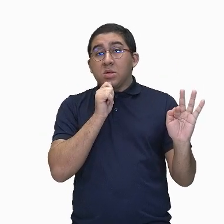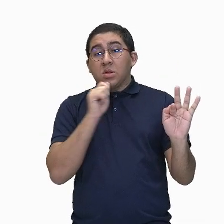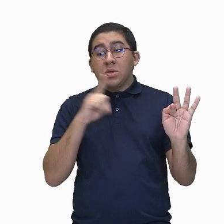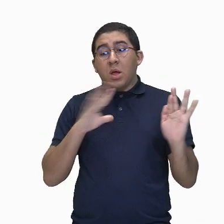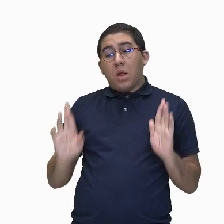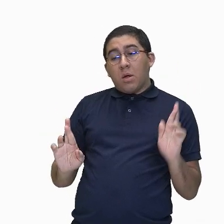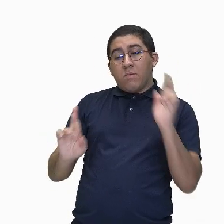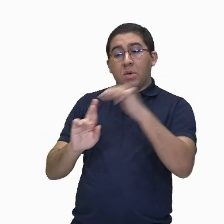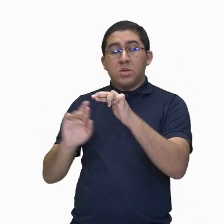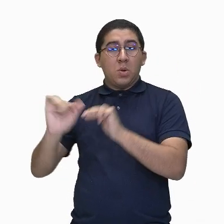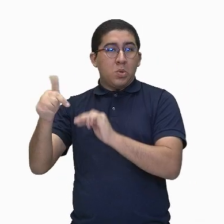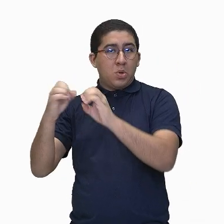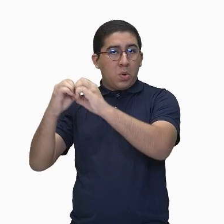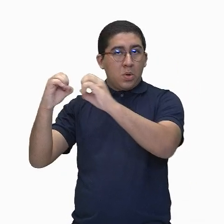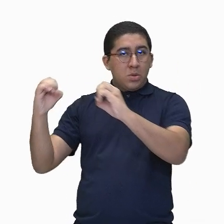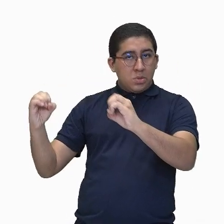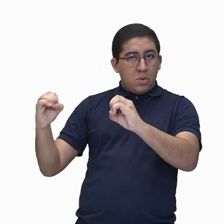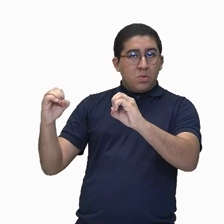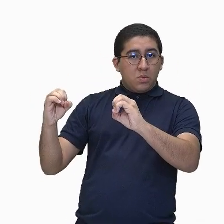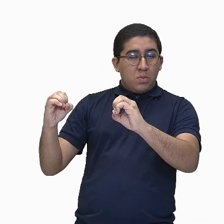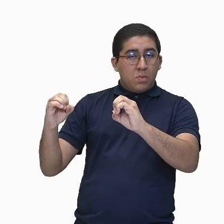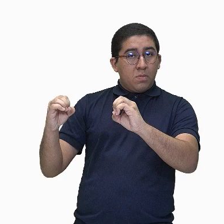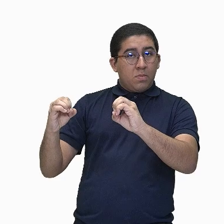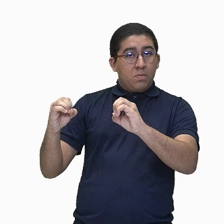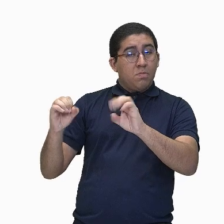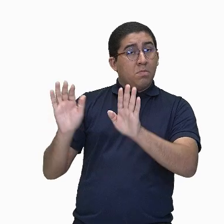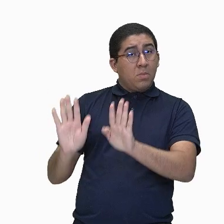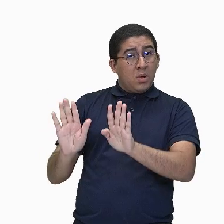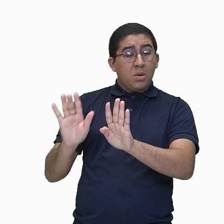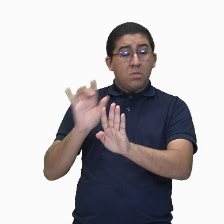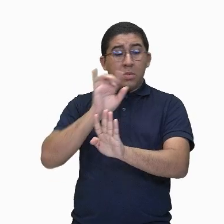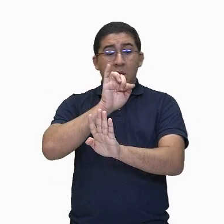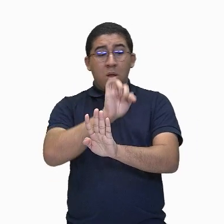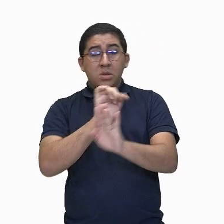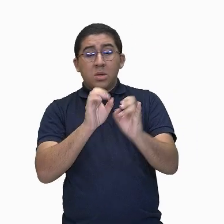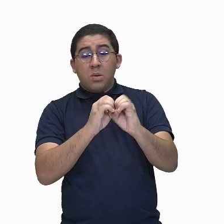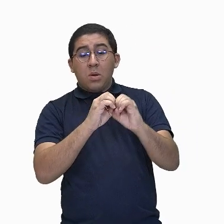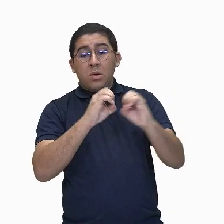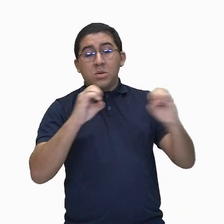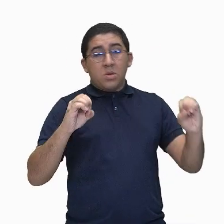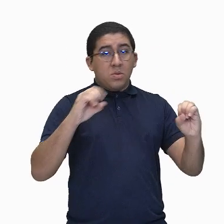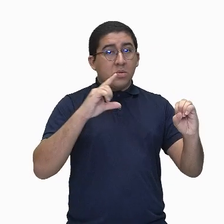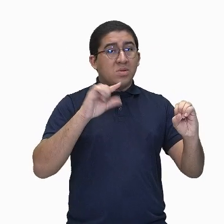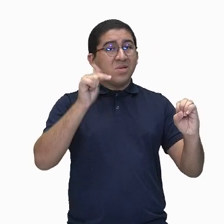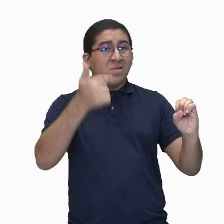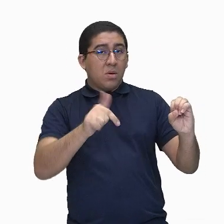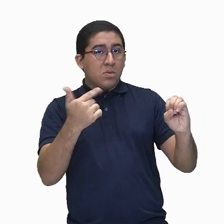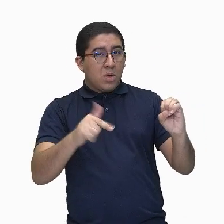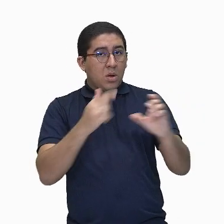oração. Mesmo que essa oração não tenha uma conjunção